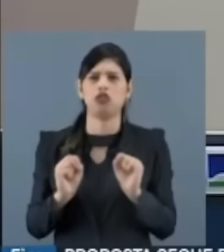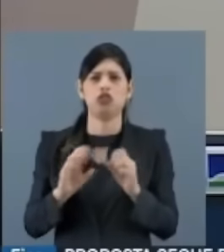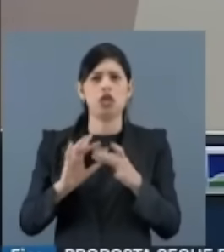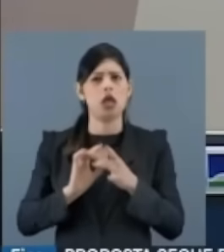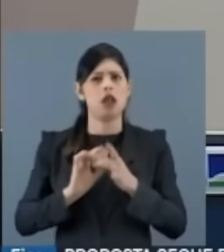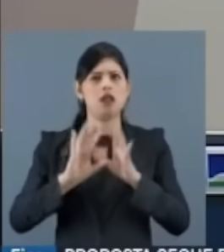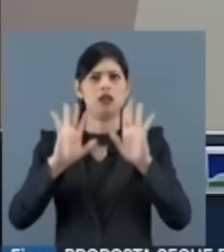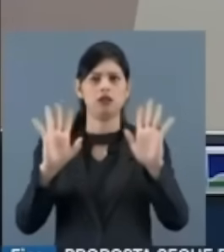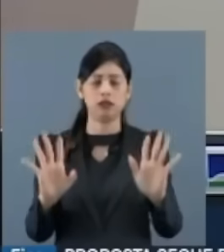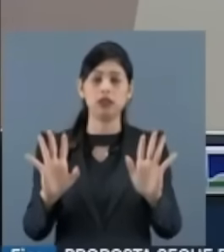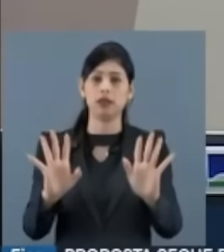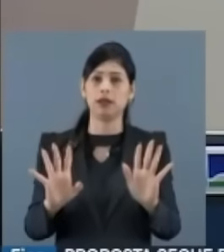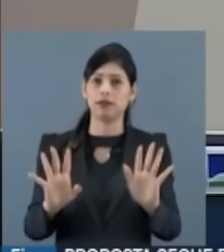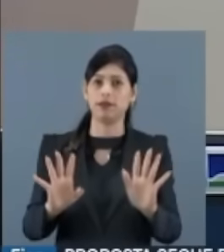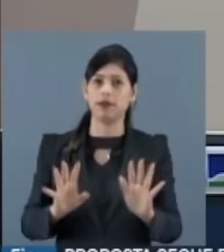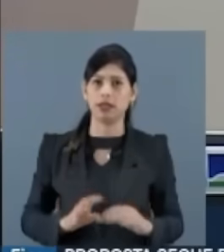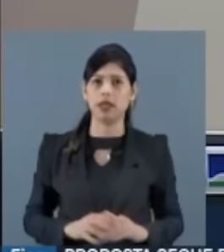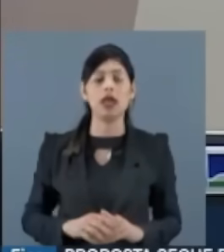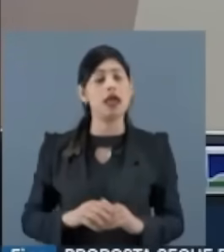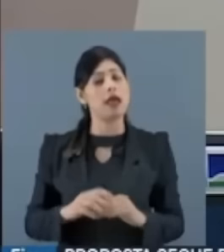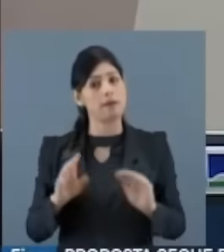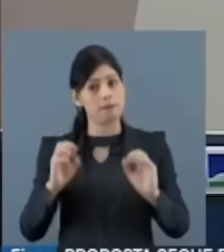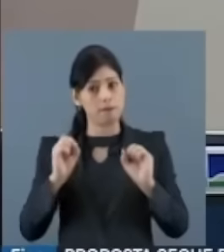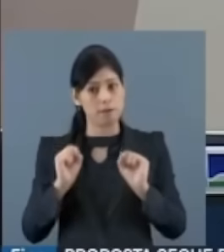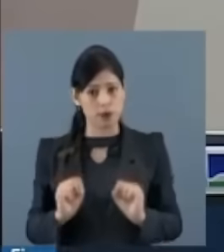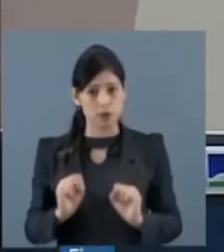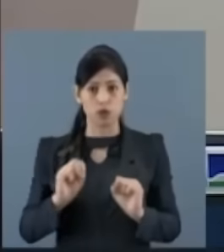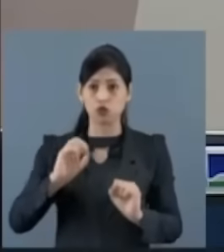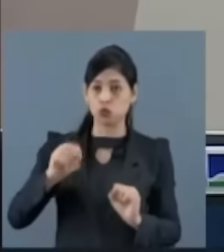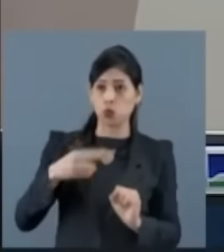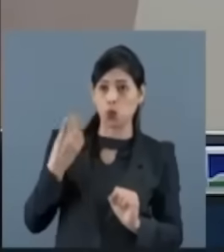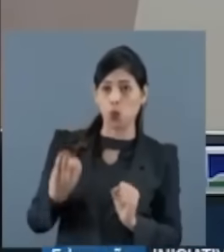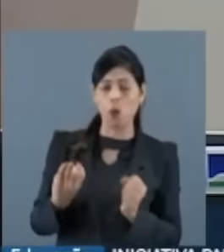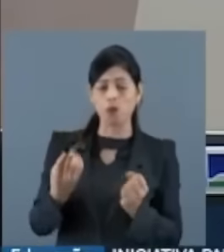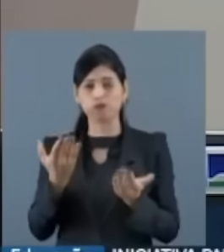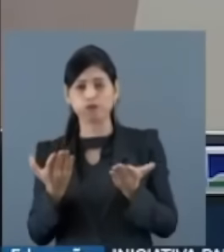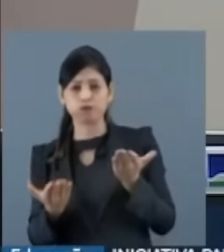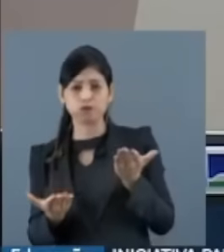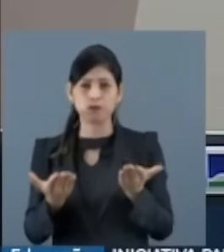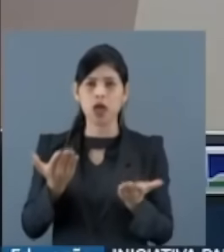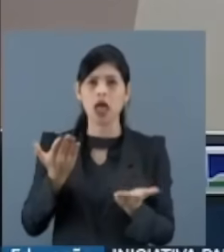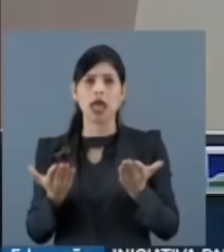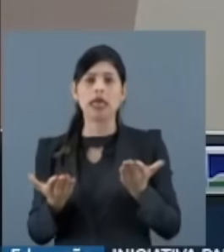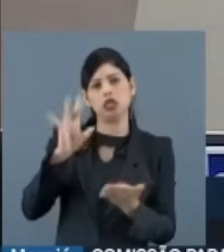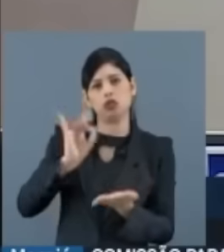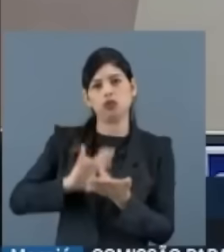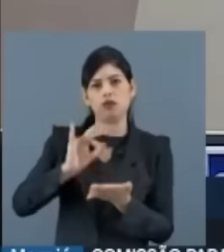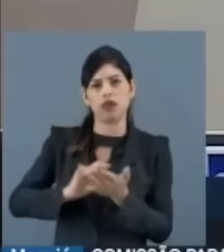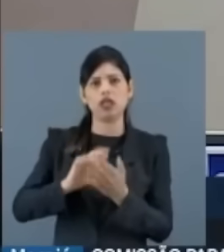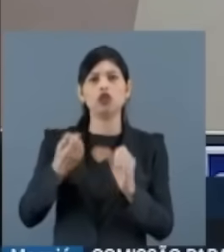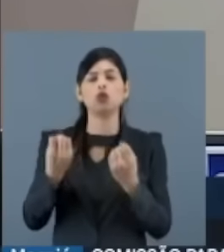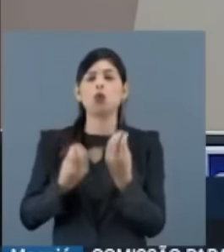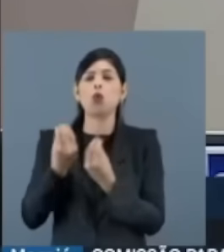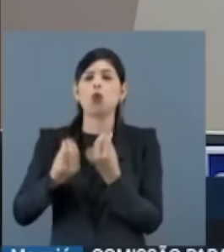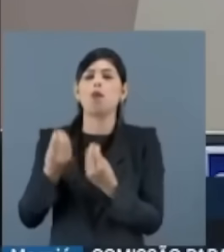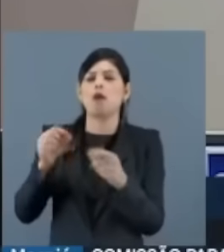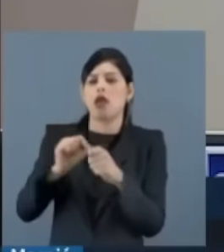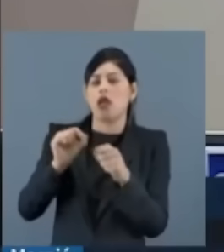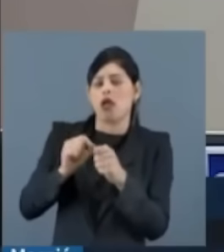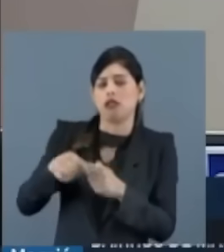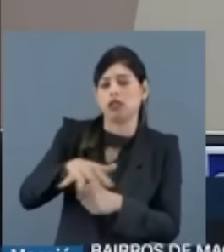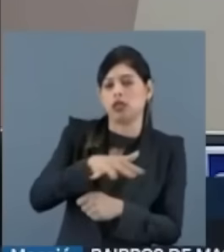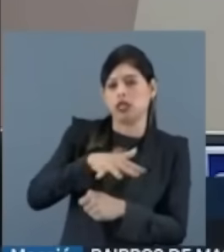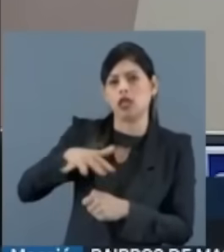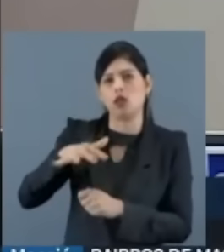liberdade de expressão ela pode e deve ser modulada de acordo com as circunstâncias eh